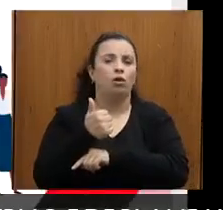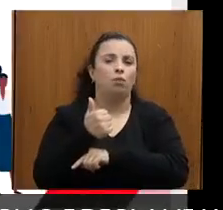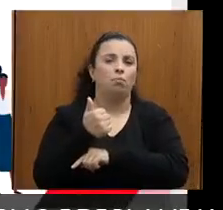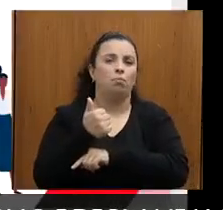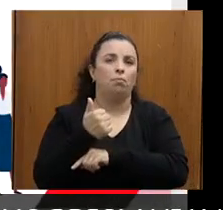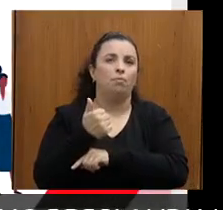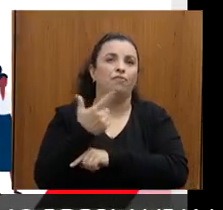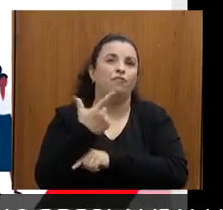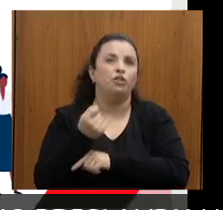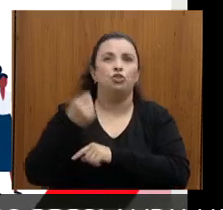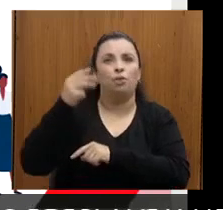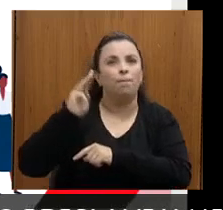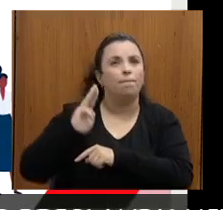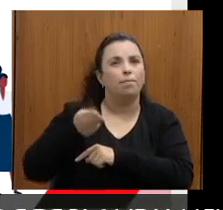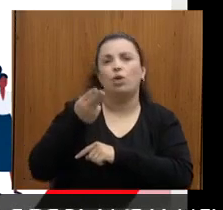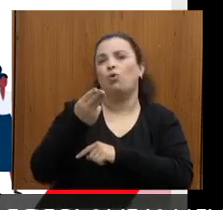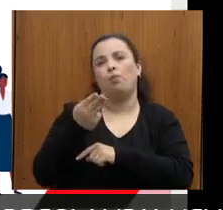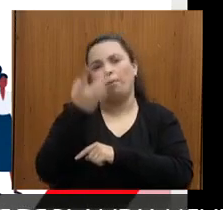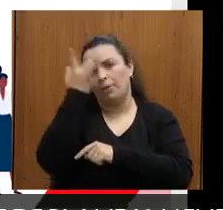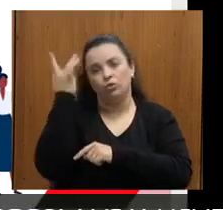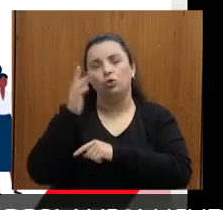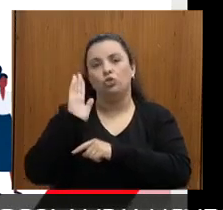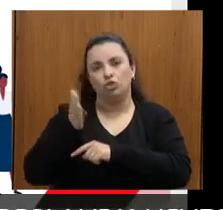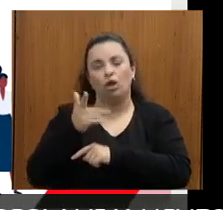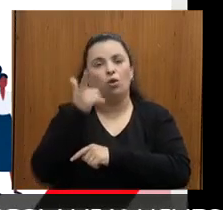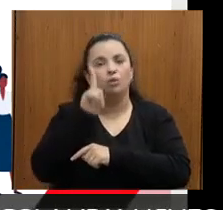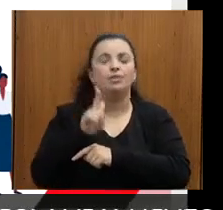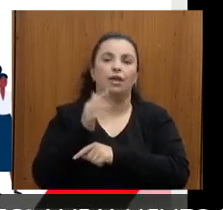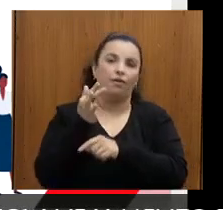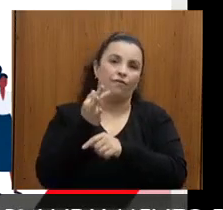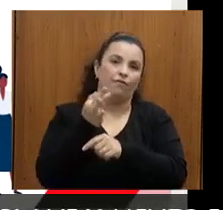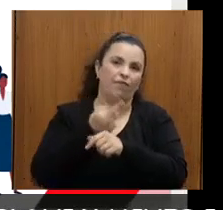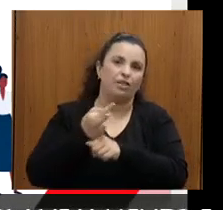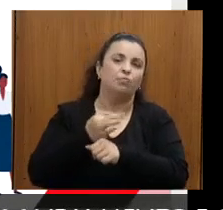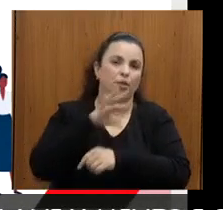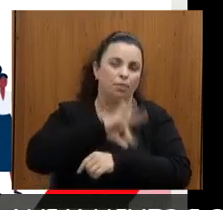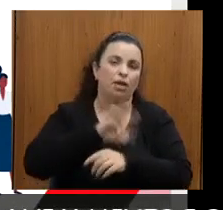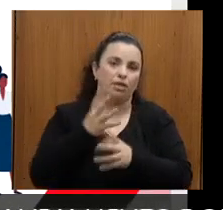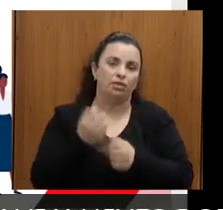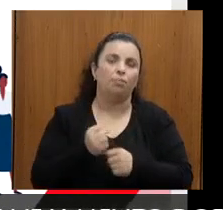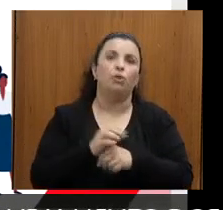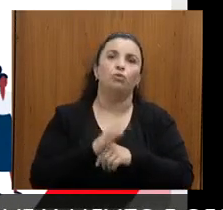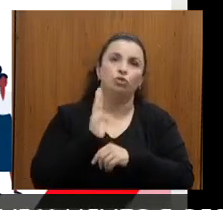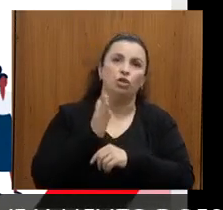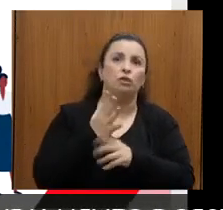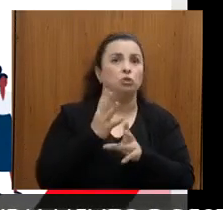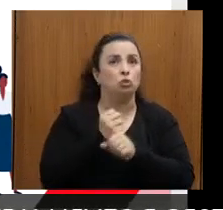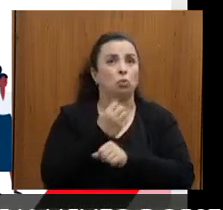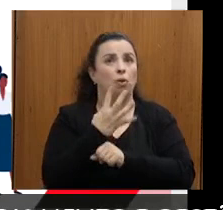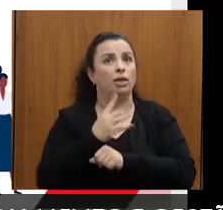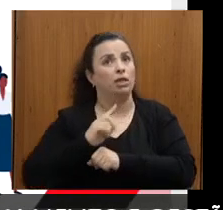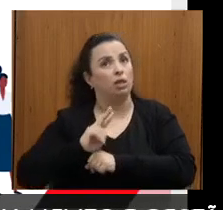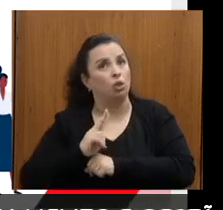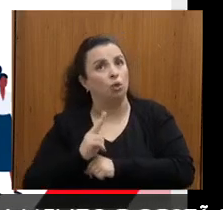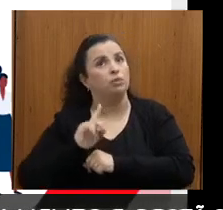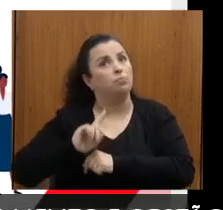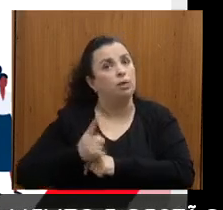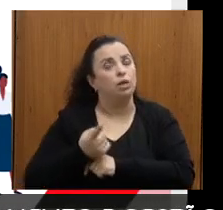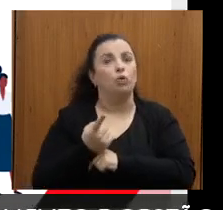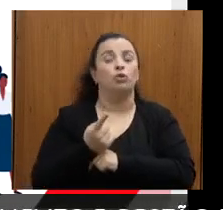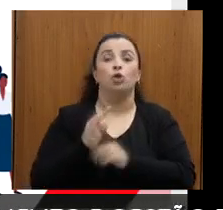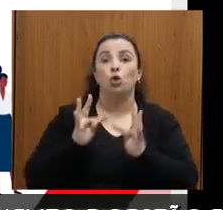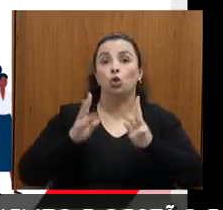de 20 mil, representando um montante de 242 milhões até agora. Todas as férias-prêmio serão